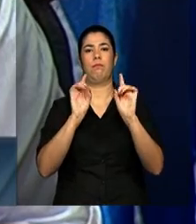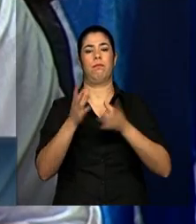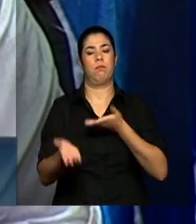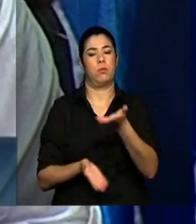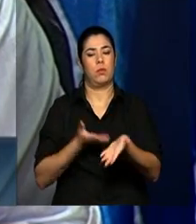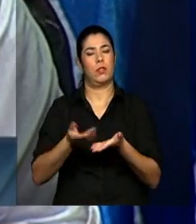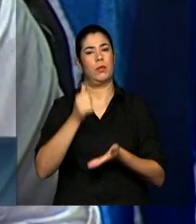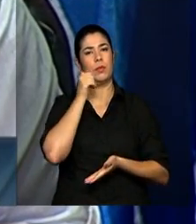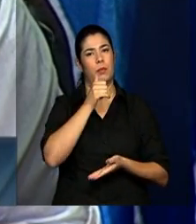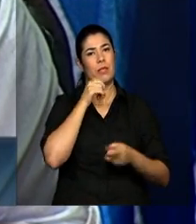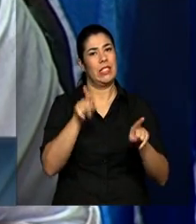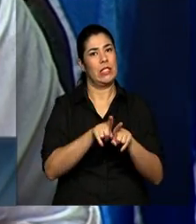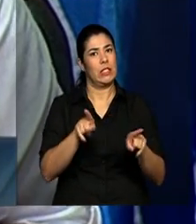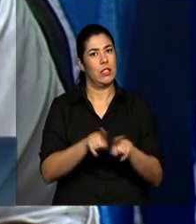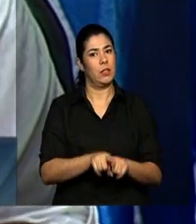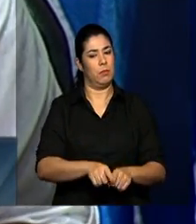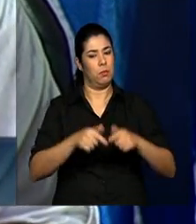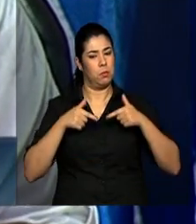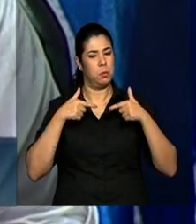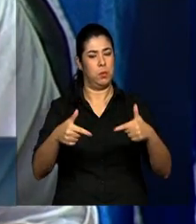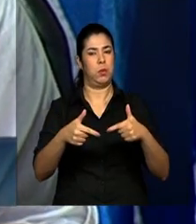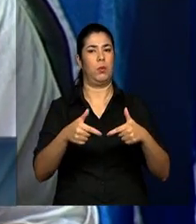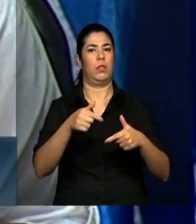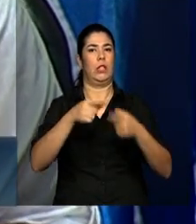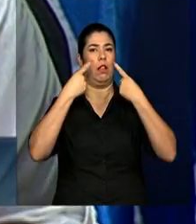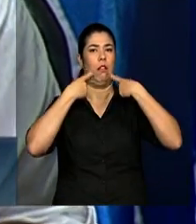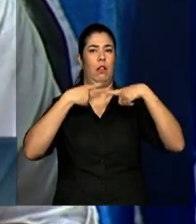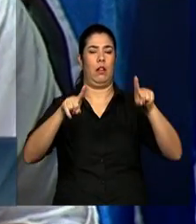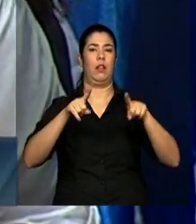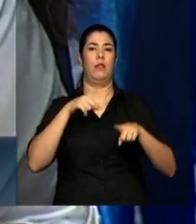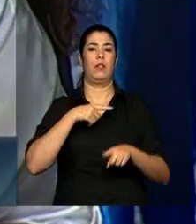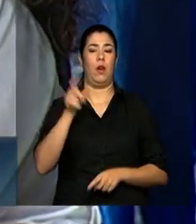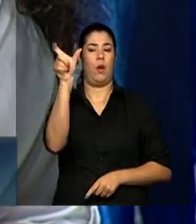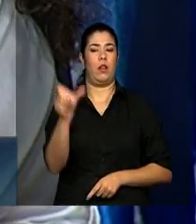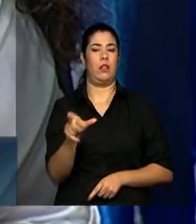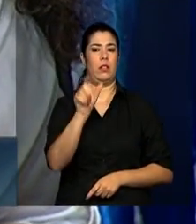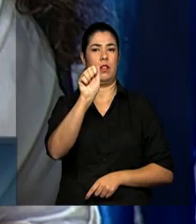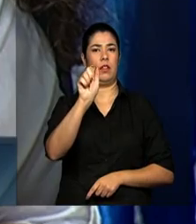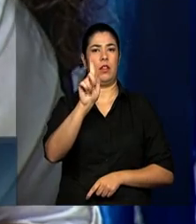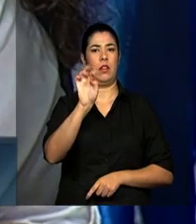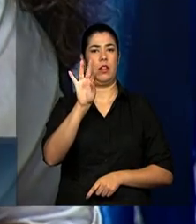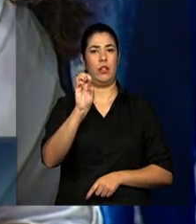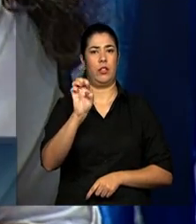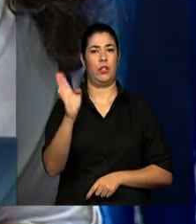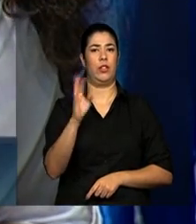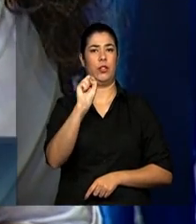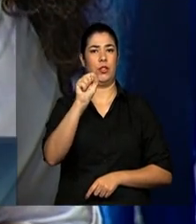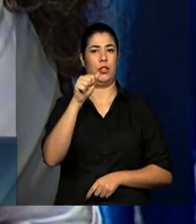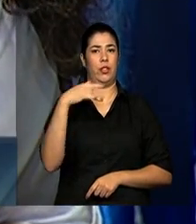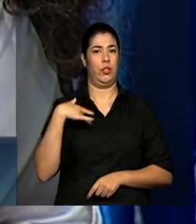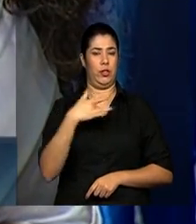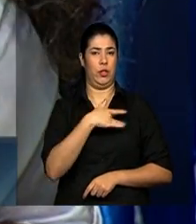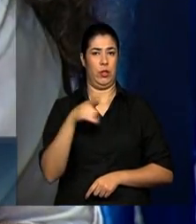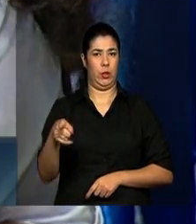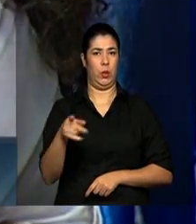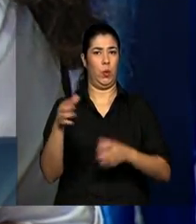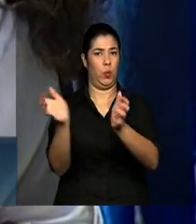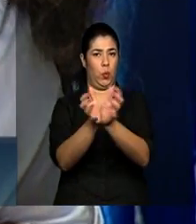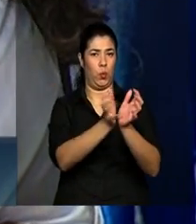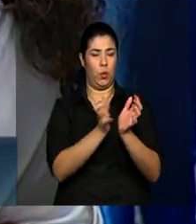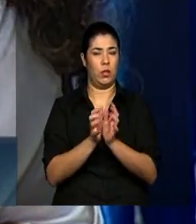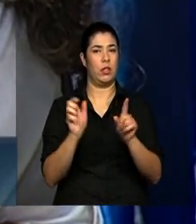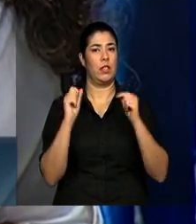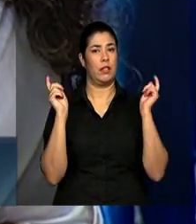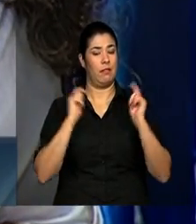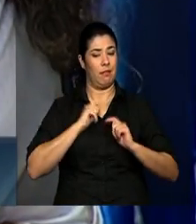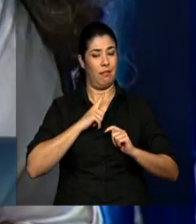uma reivindicação mais forte ainda, da importância do agente de saúde comunitário poder estar capacitado, inclusive, para orientar